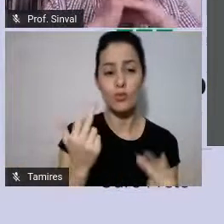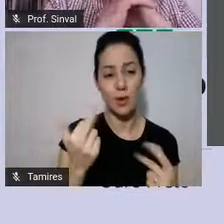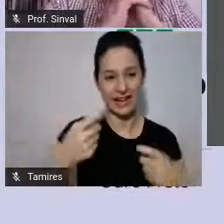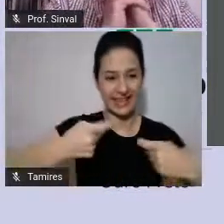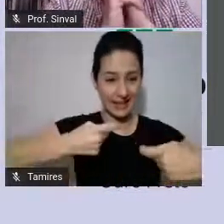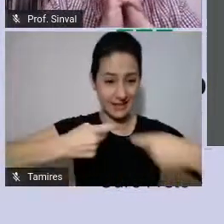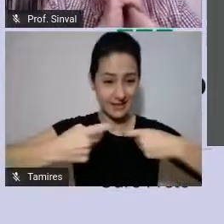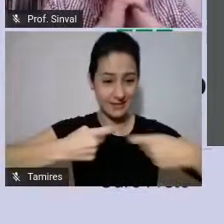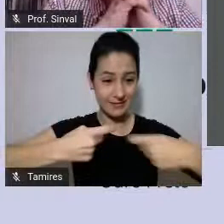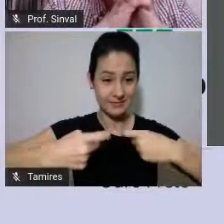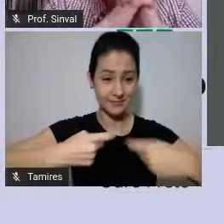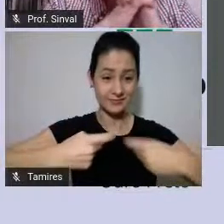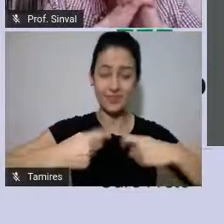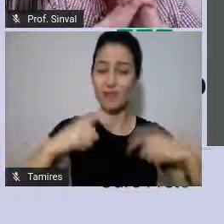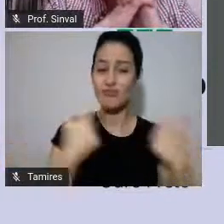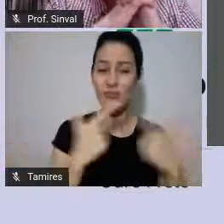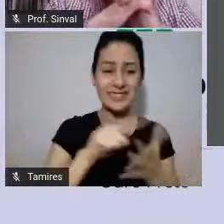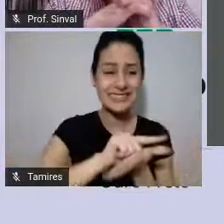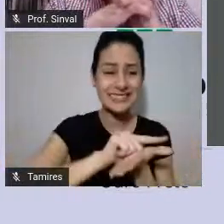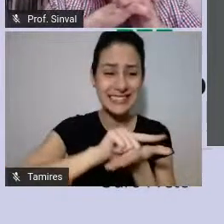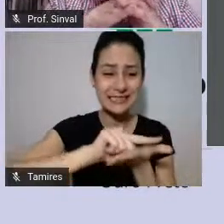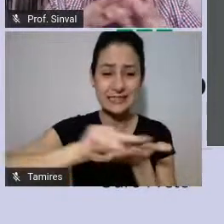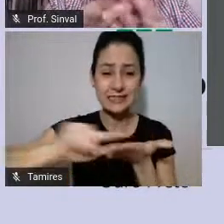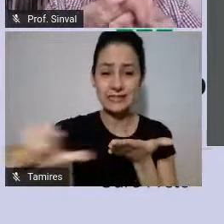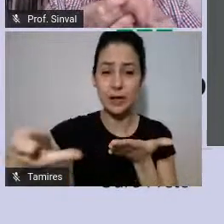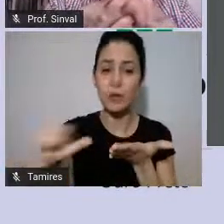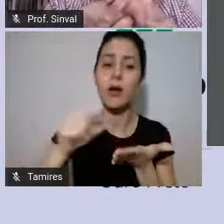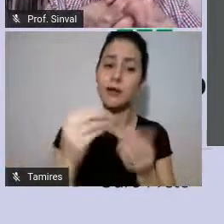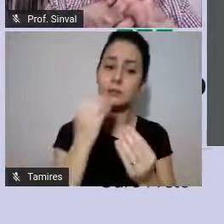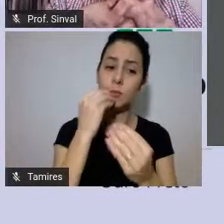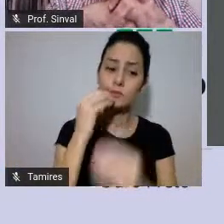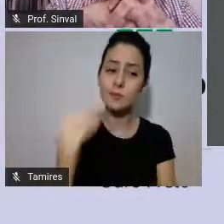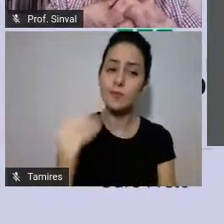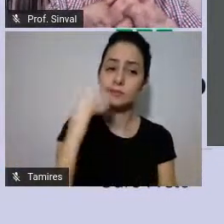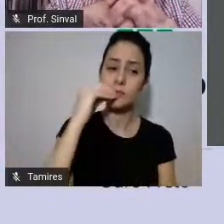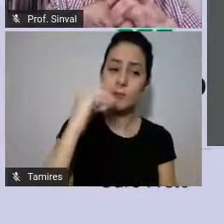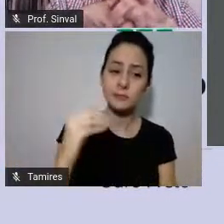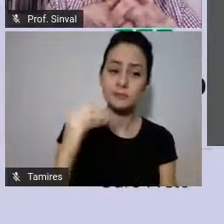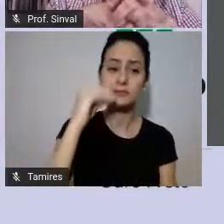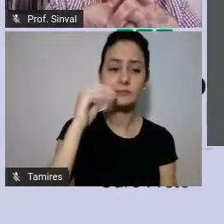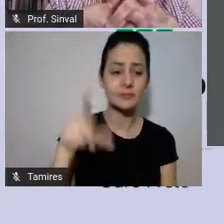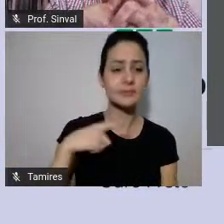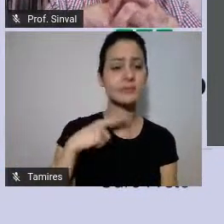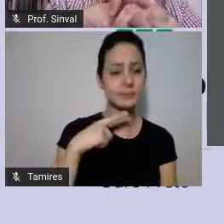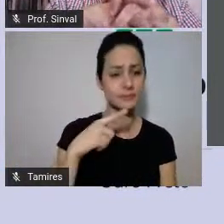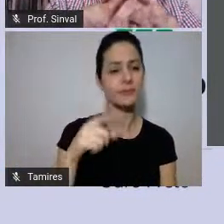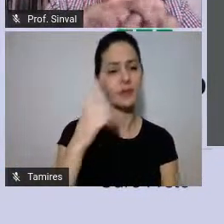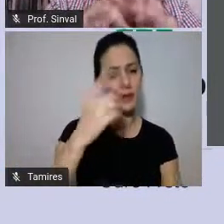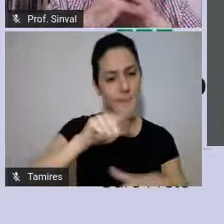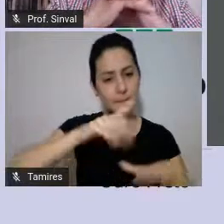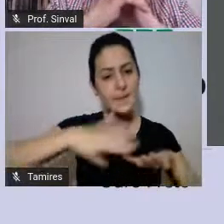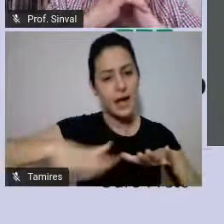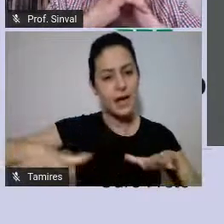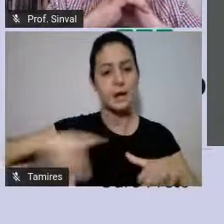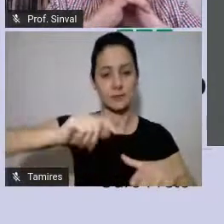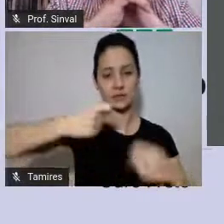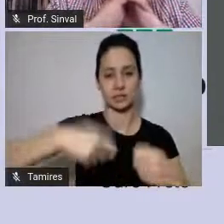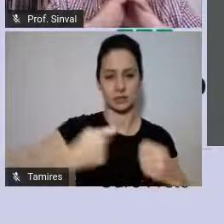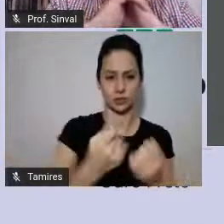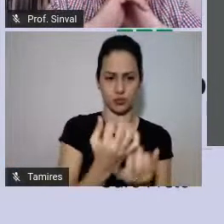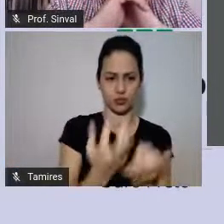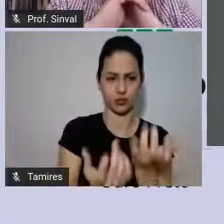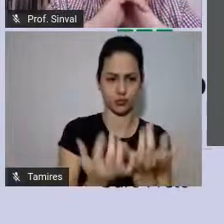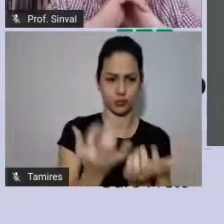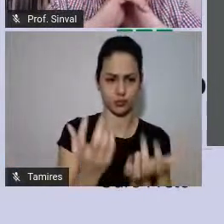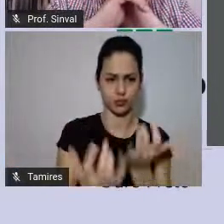guerra e, quando não havia nada, eles comiam essa erva que dava nas praias, que precisava ser cozinhada por muito tempo